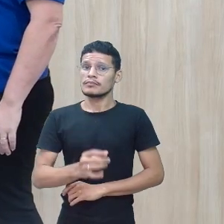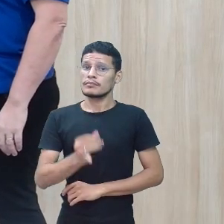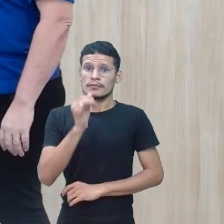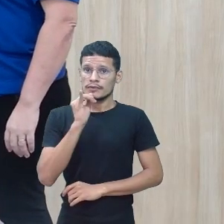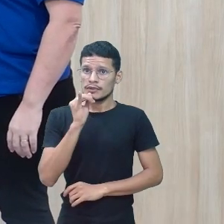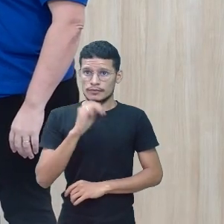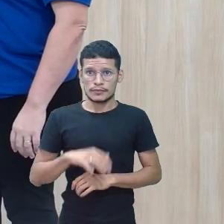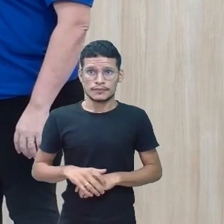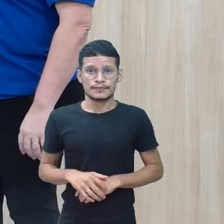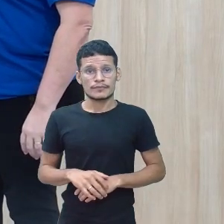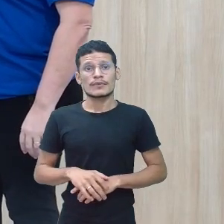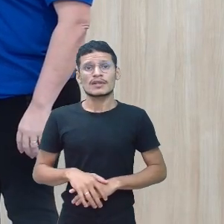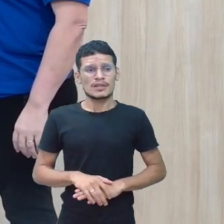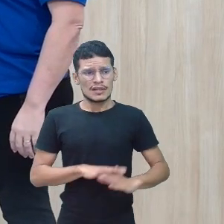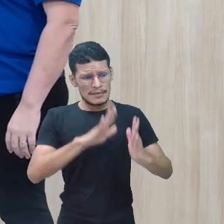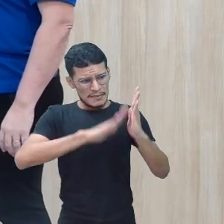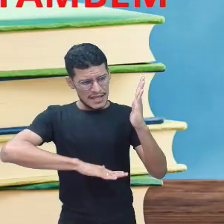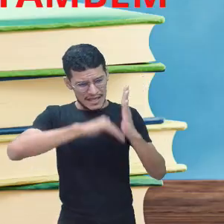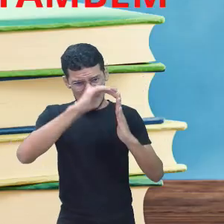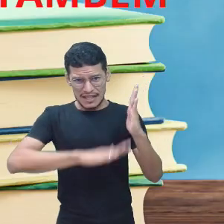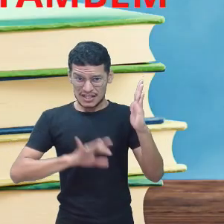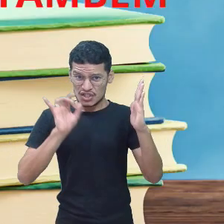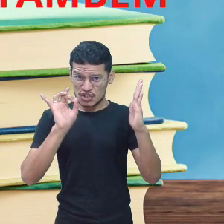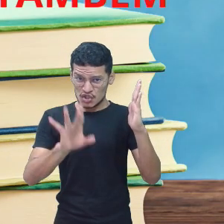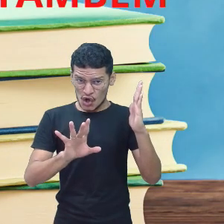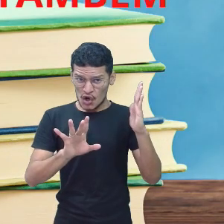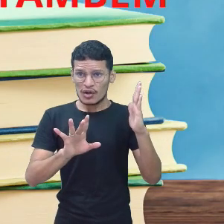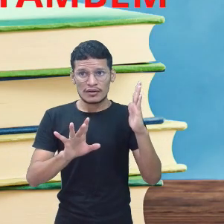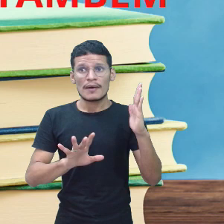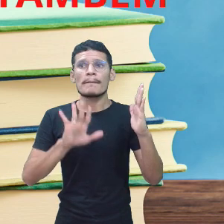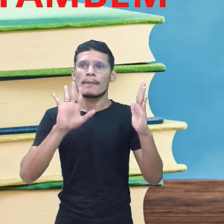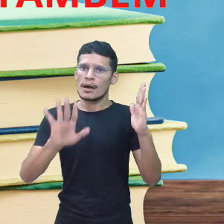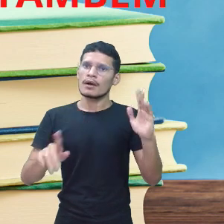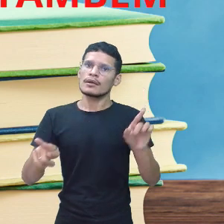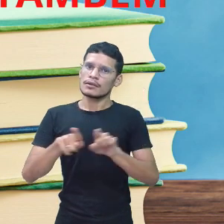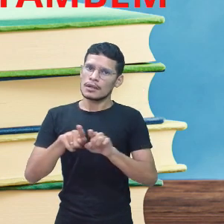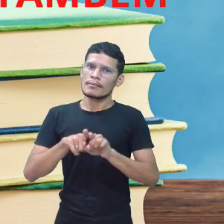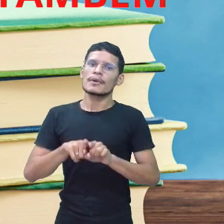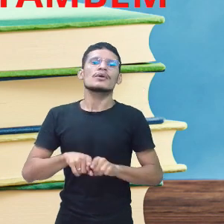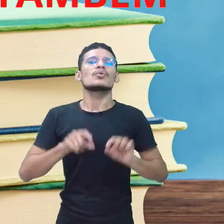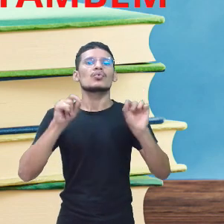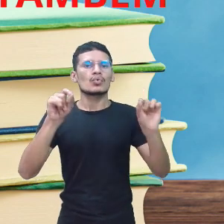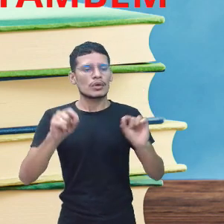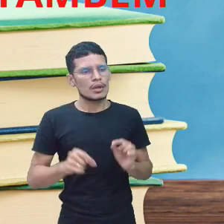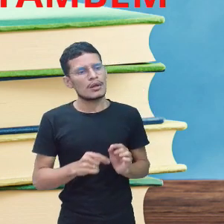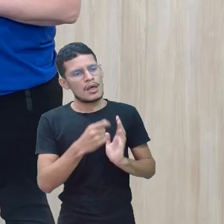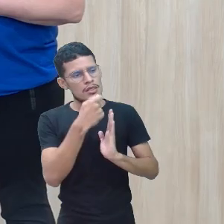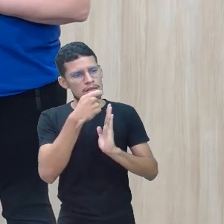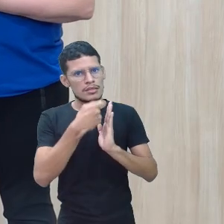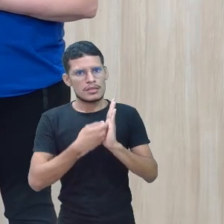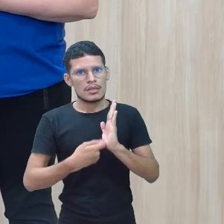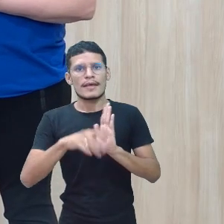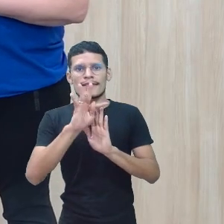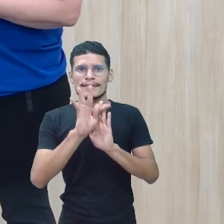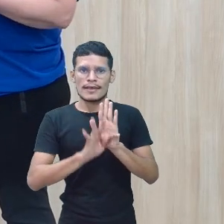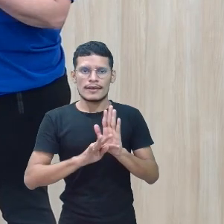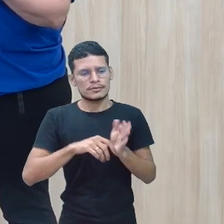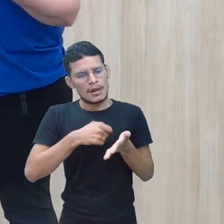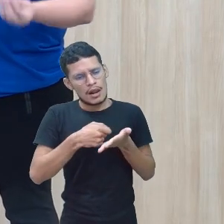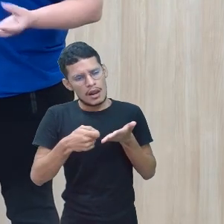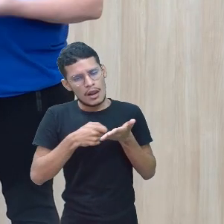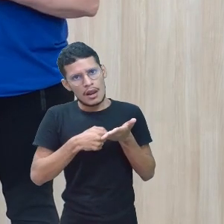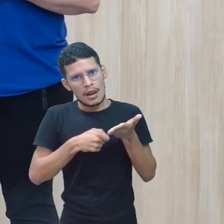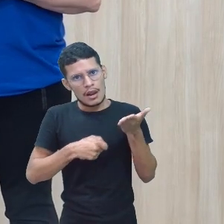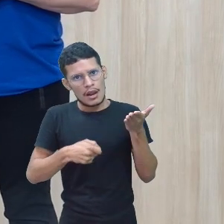Exemplo, não só pintava, mas também fazia versos. Então, esse artista aqui, ele não